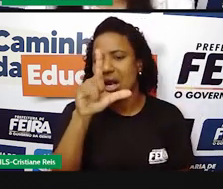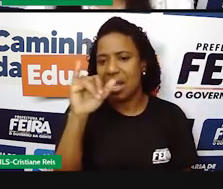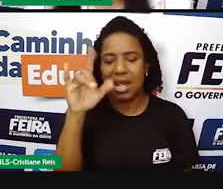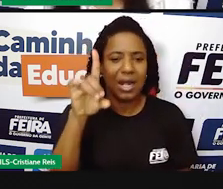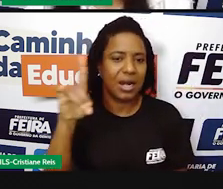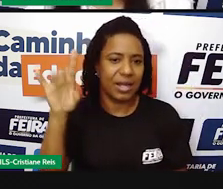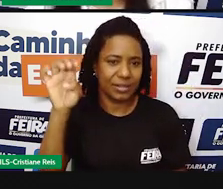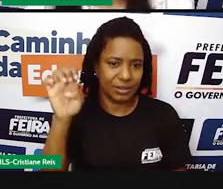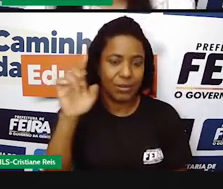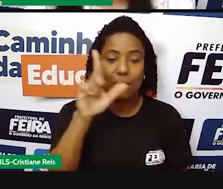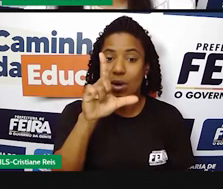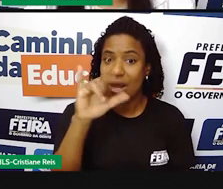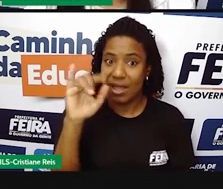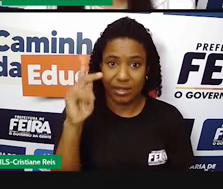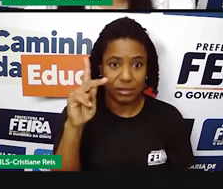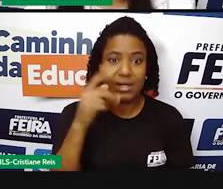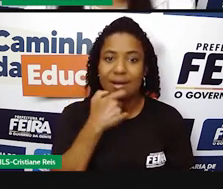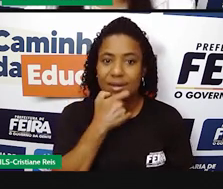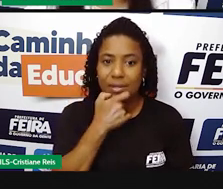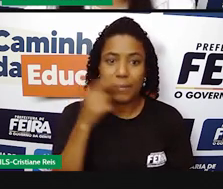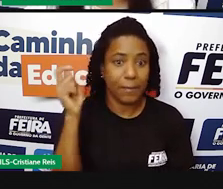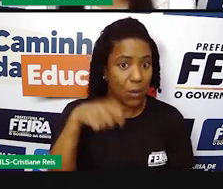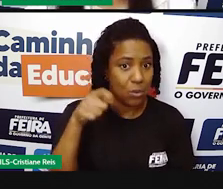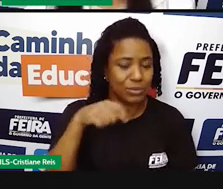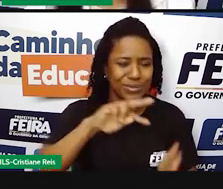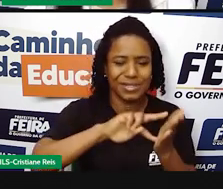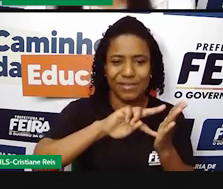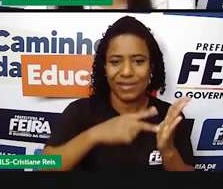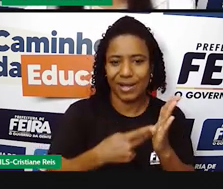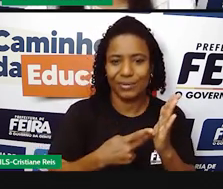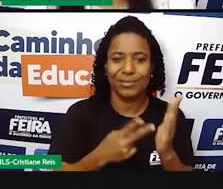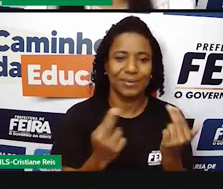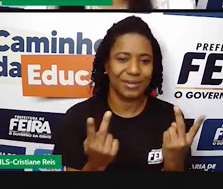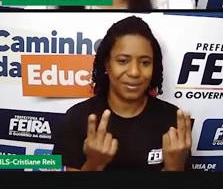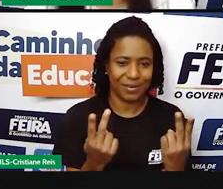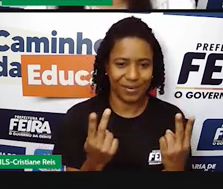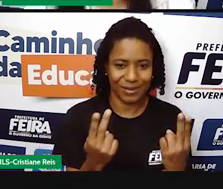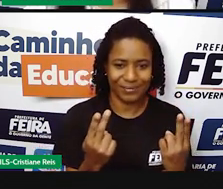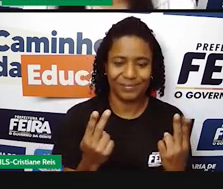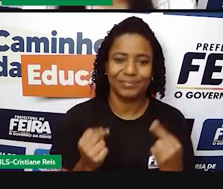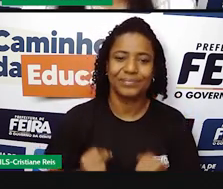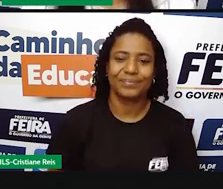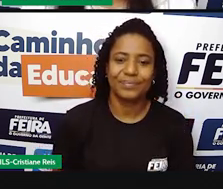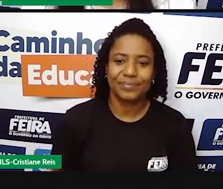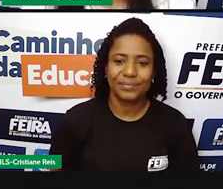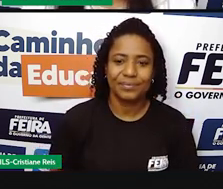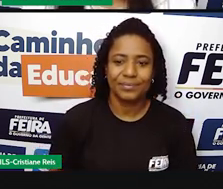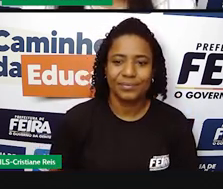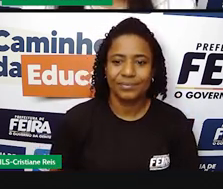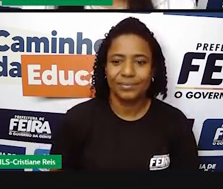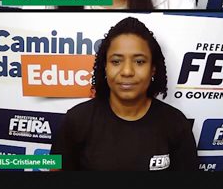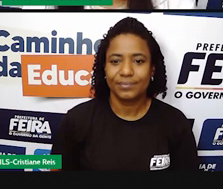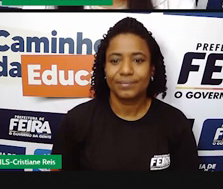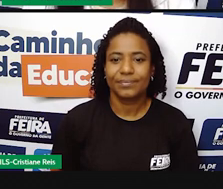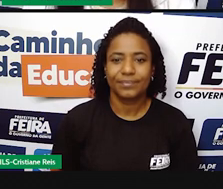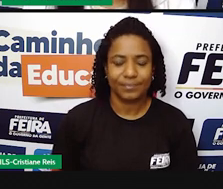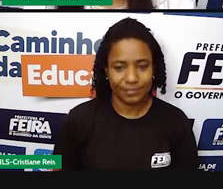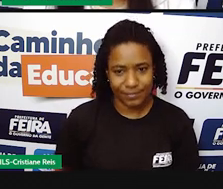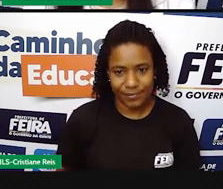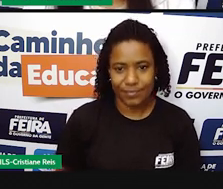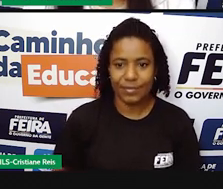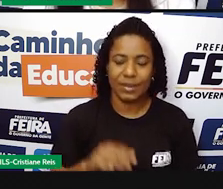quanto lead. Mas tem o mesmo significado, uma palavra veio da outra, né? E aí o significado